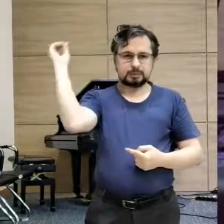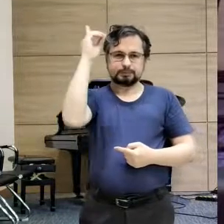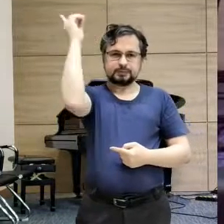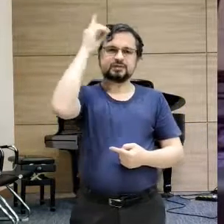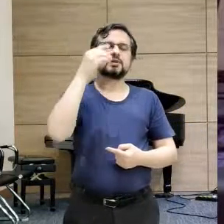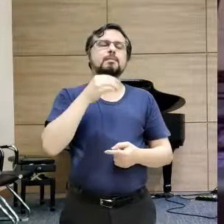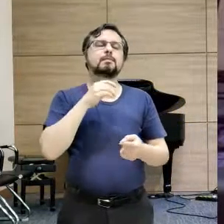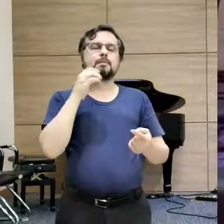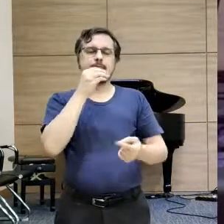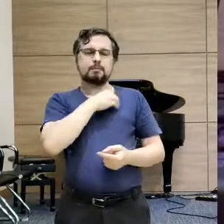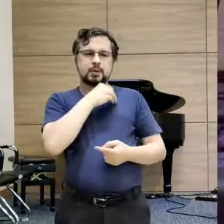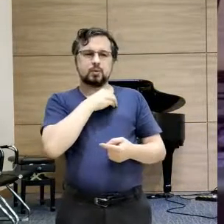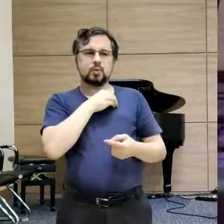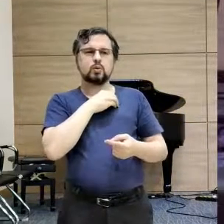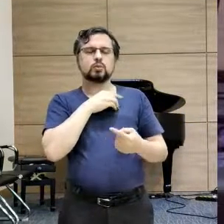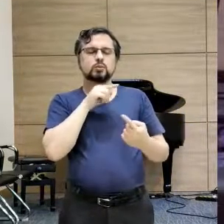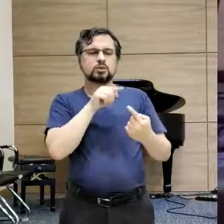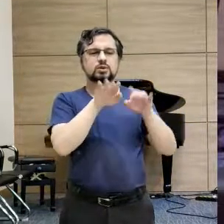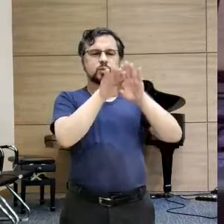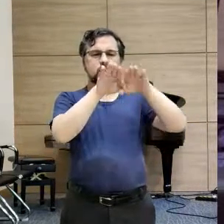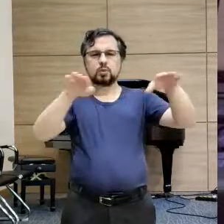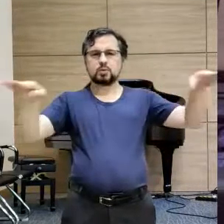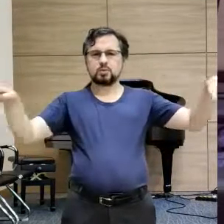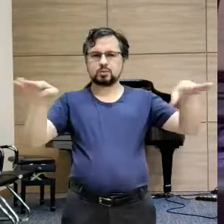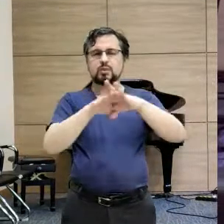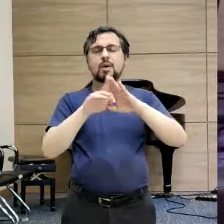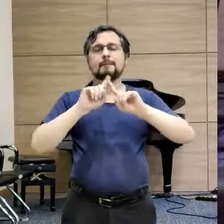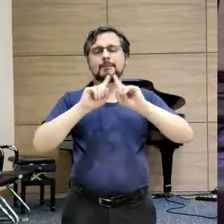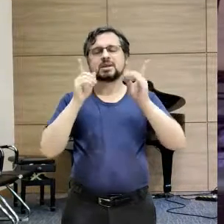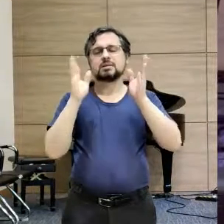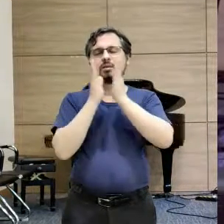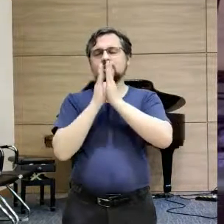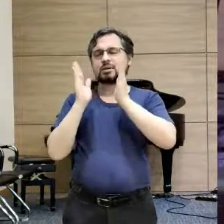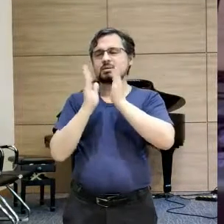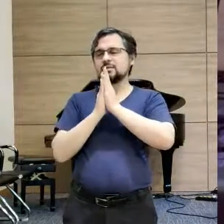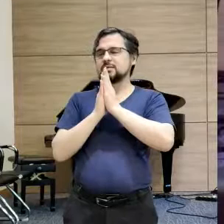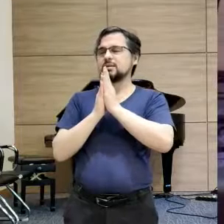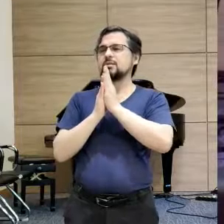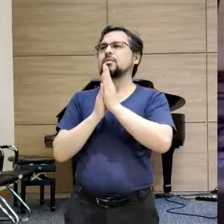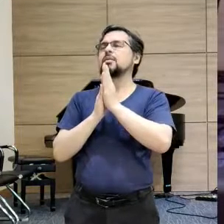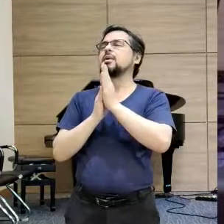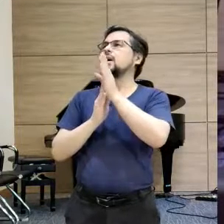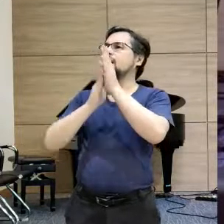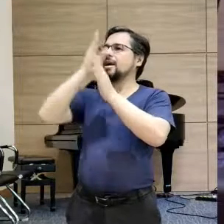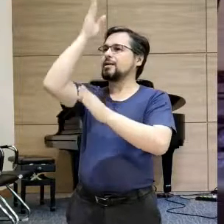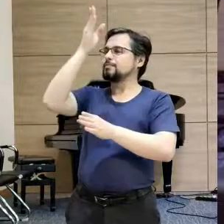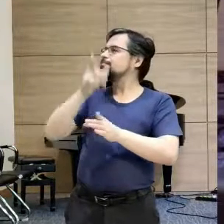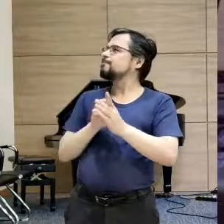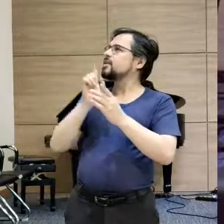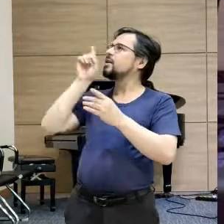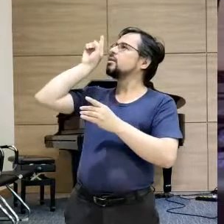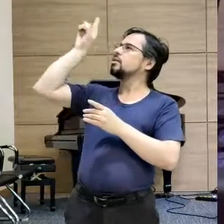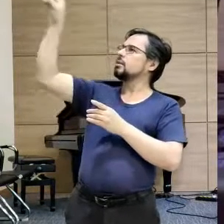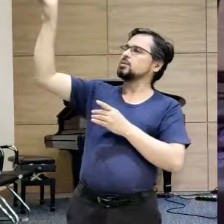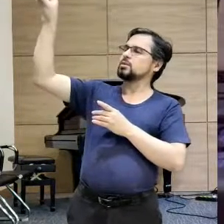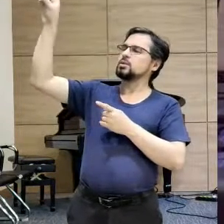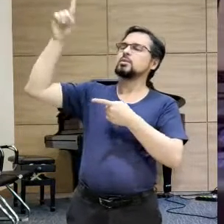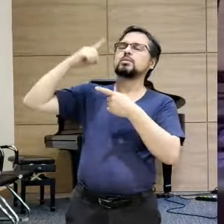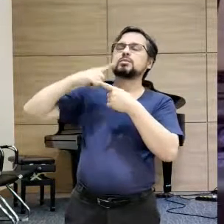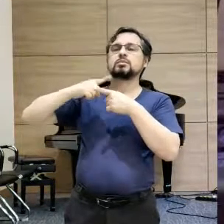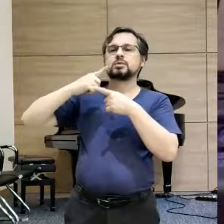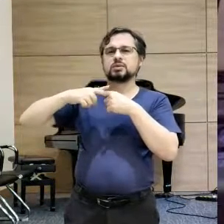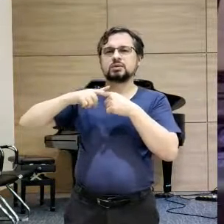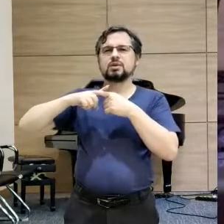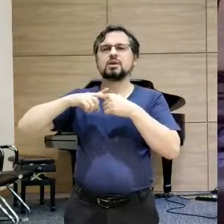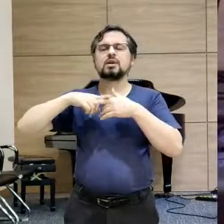o alvo da sua colocação é o seu Deus. Ele está pedindo perdão a Deus. Porque à medida que o Senhor perdoa os